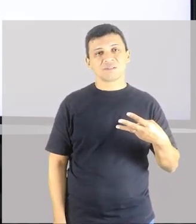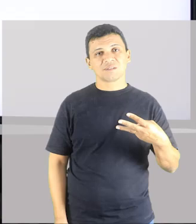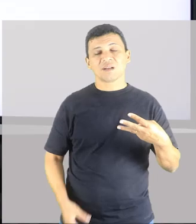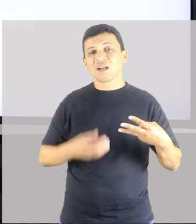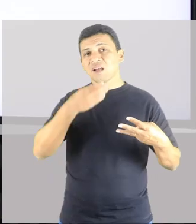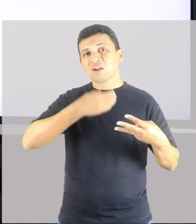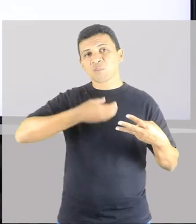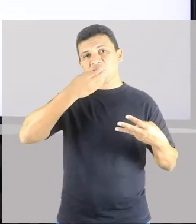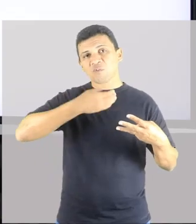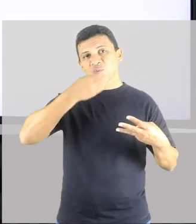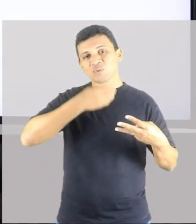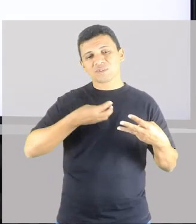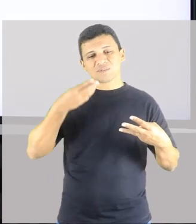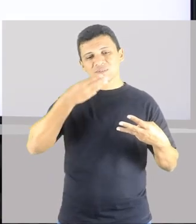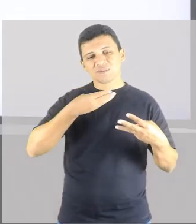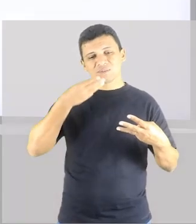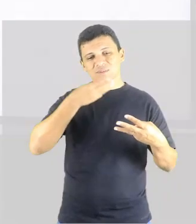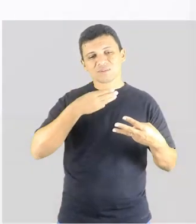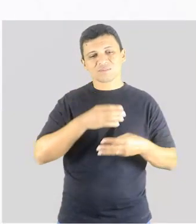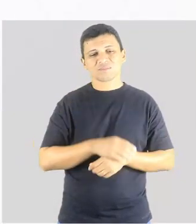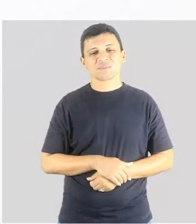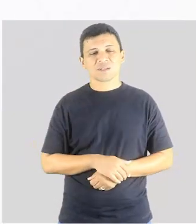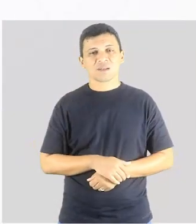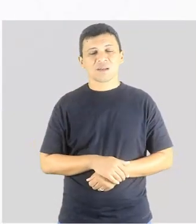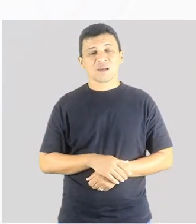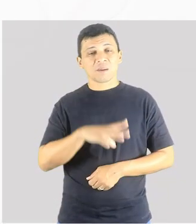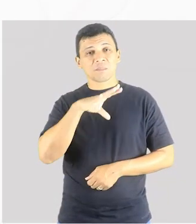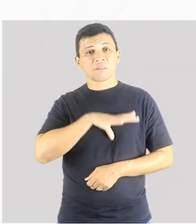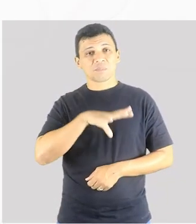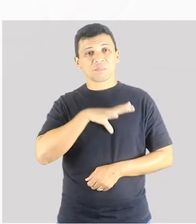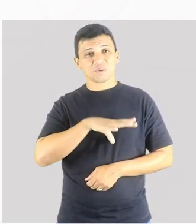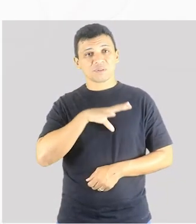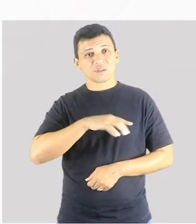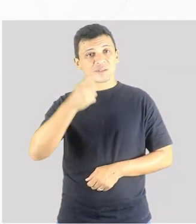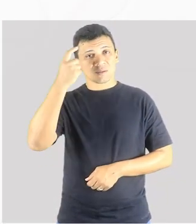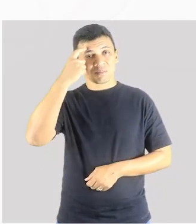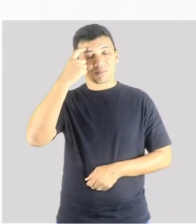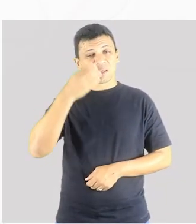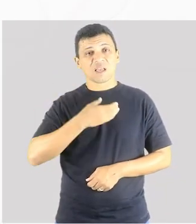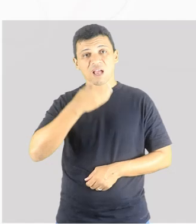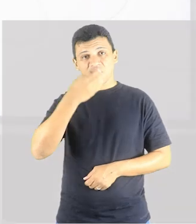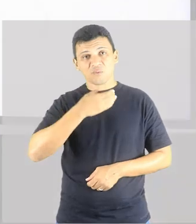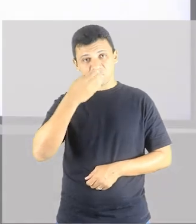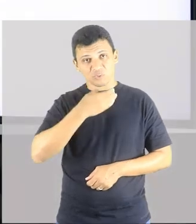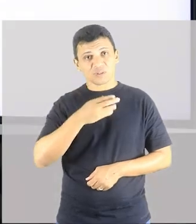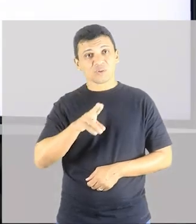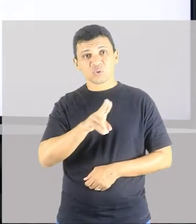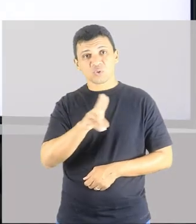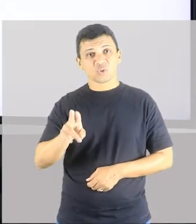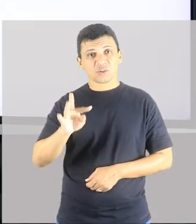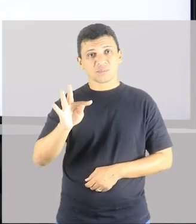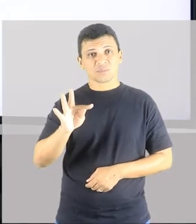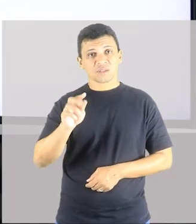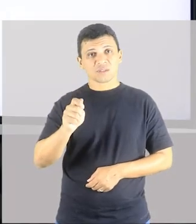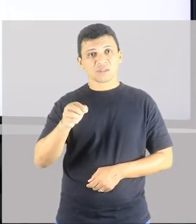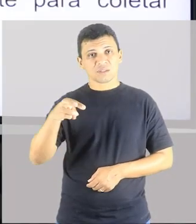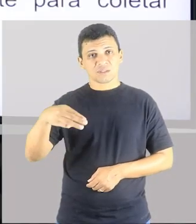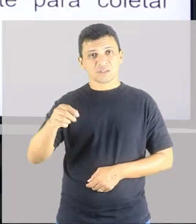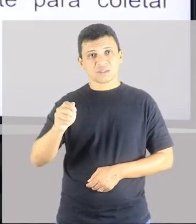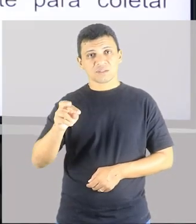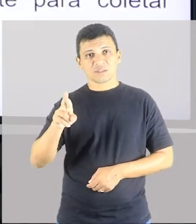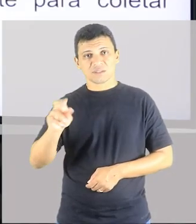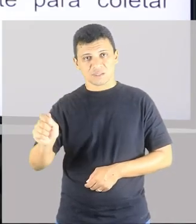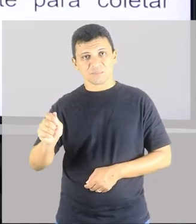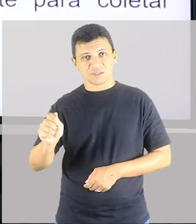uma fruta doce. Date, em português, quando se pensa como fruta, é a tâmara, tá bom? Uma fruta que muitas vezes a gente